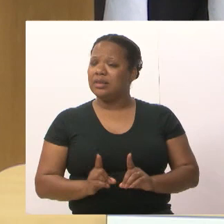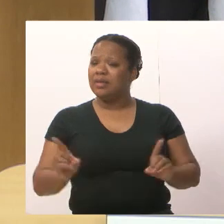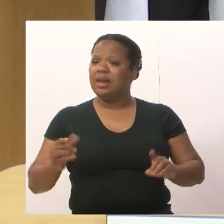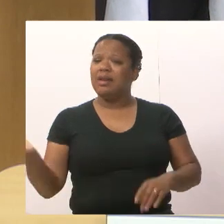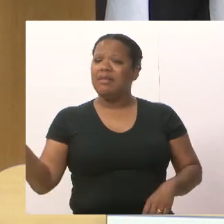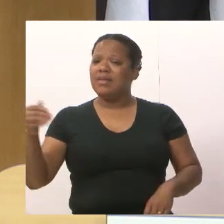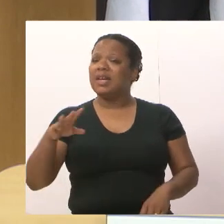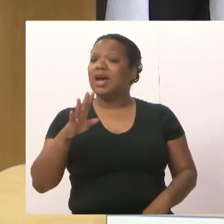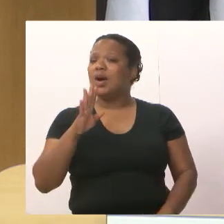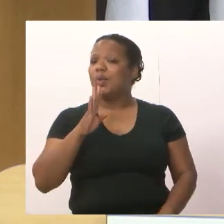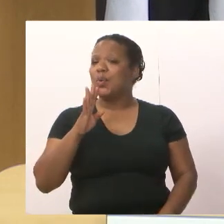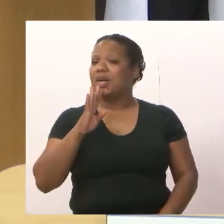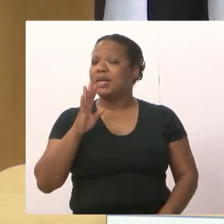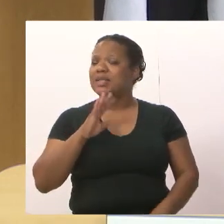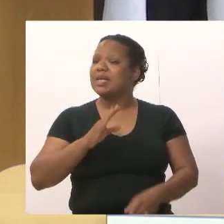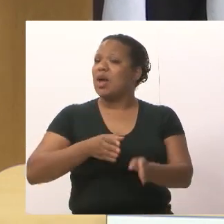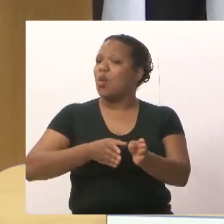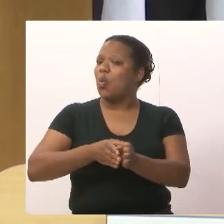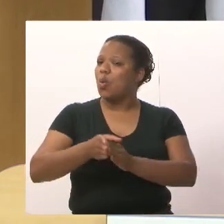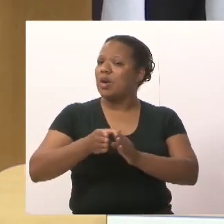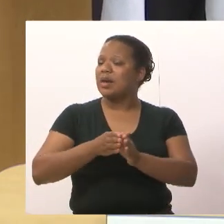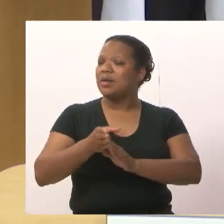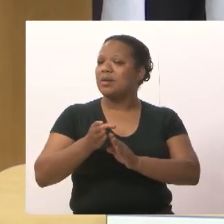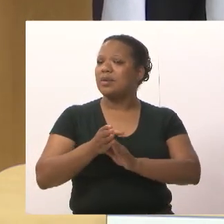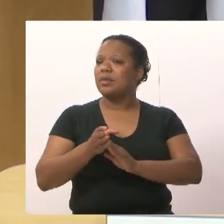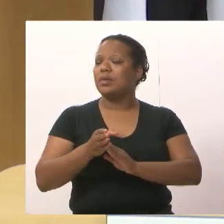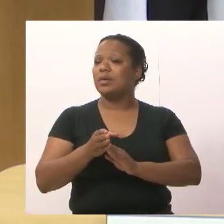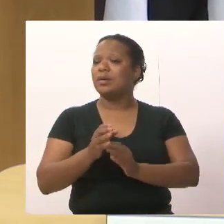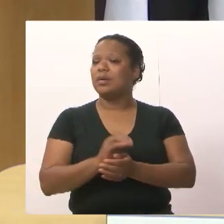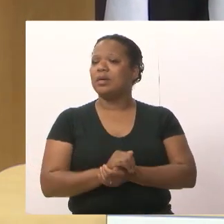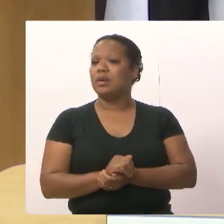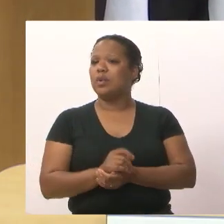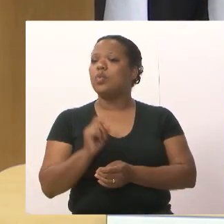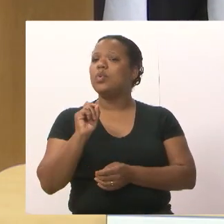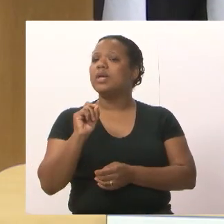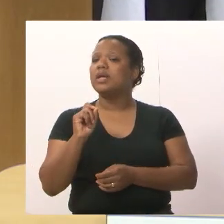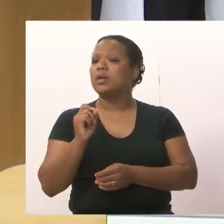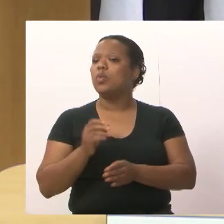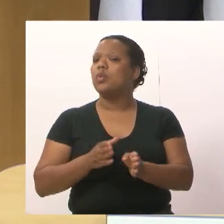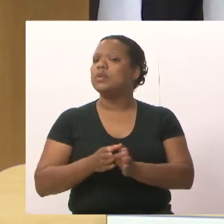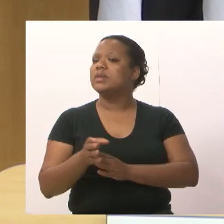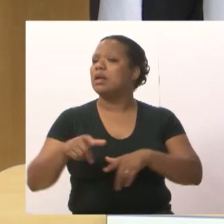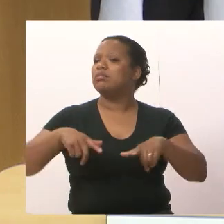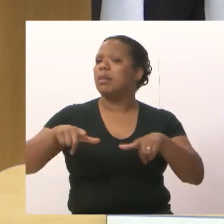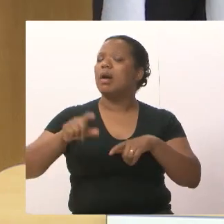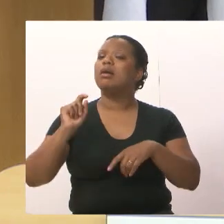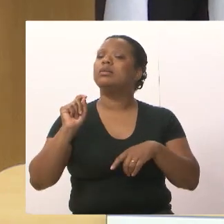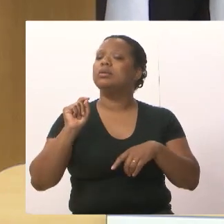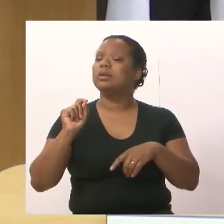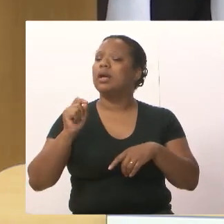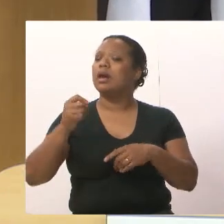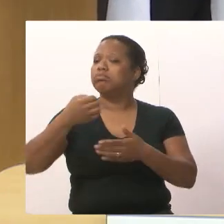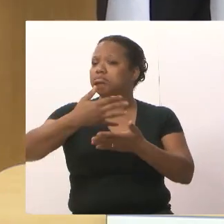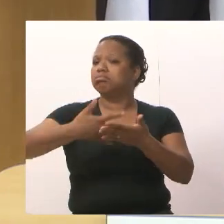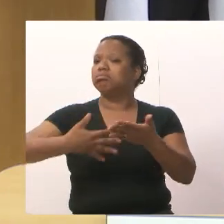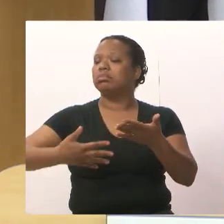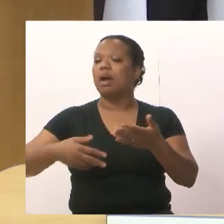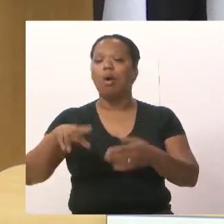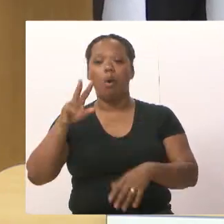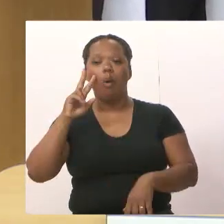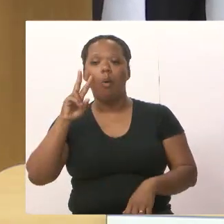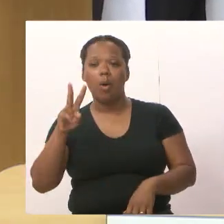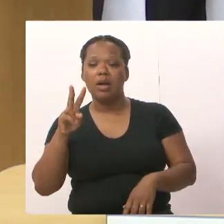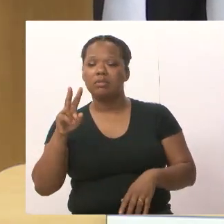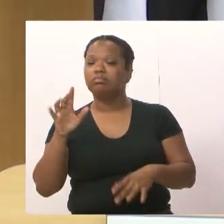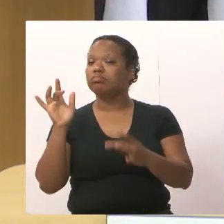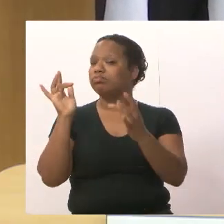conhecer o conselho e o que o conselho está fazendo. Nós gostaríamos de estar olhando nos